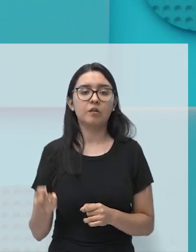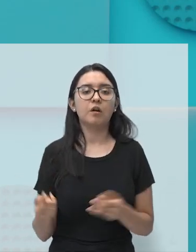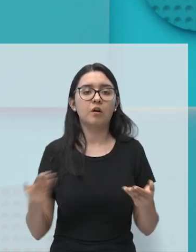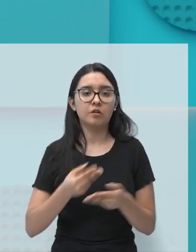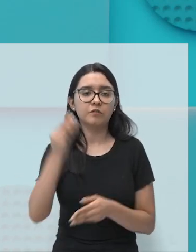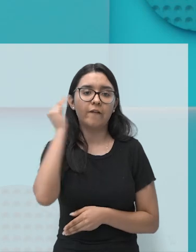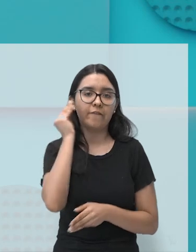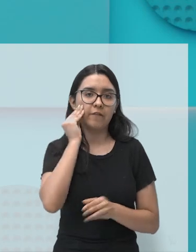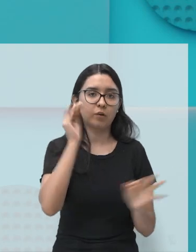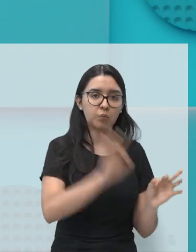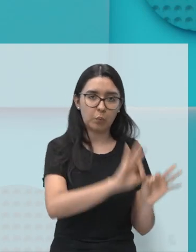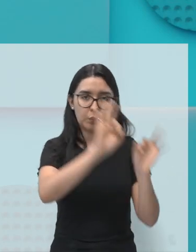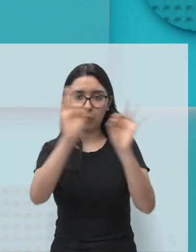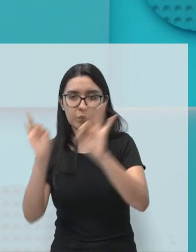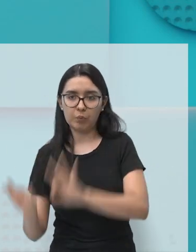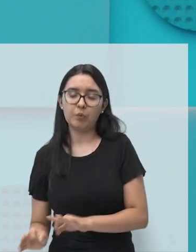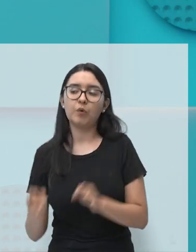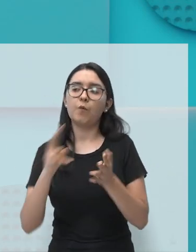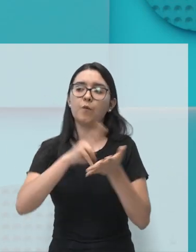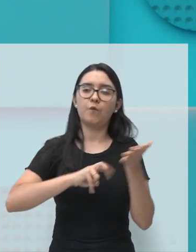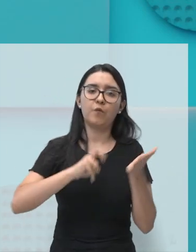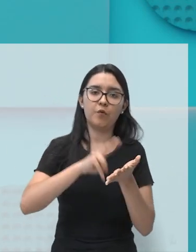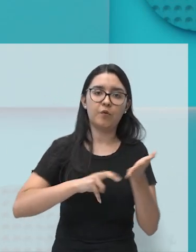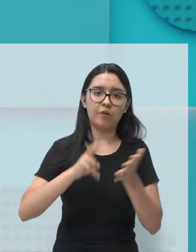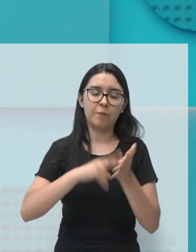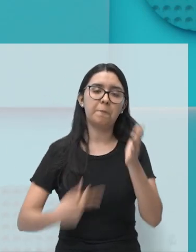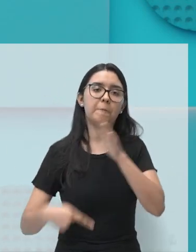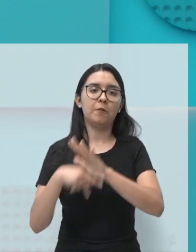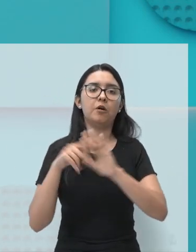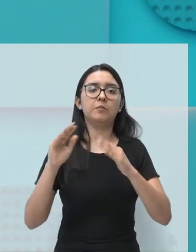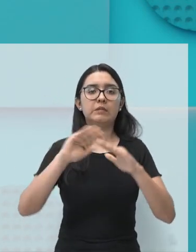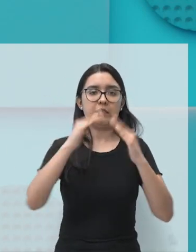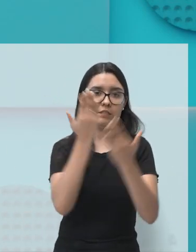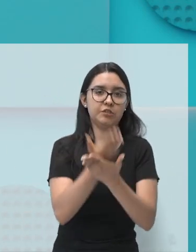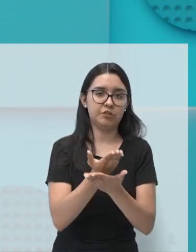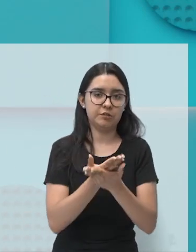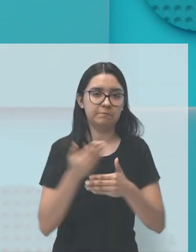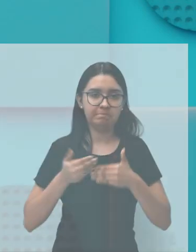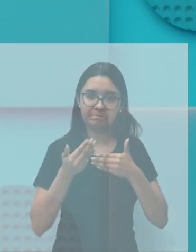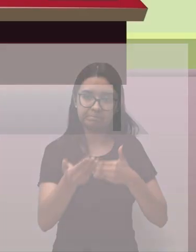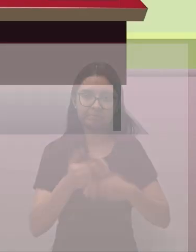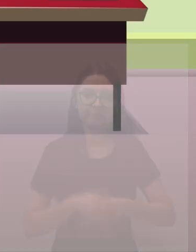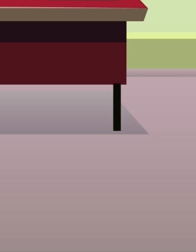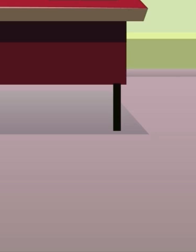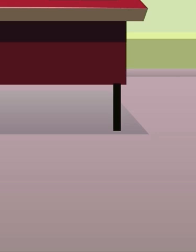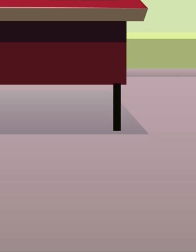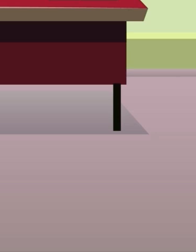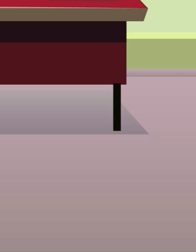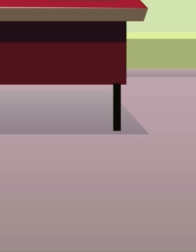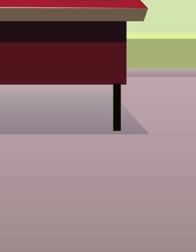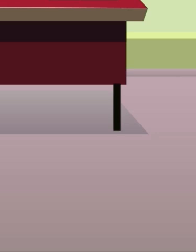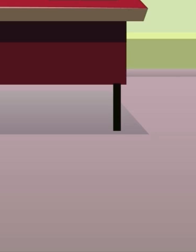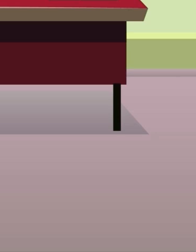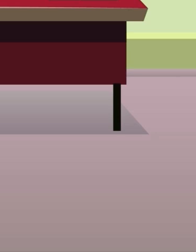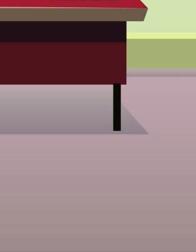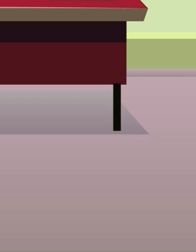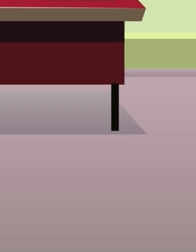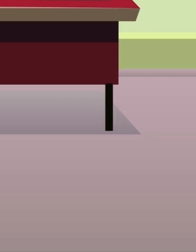acompanhar uma animação com o vocabulário de sala de aula. Listen.